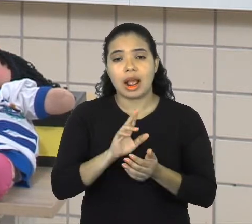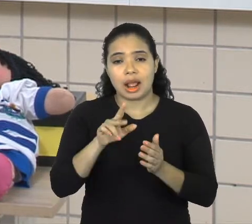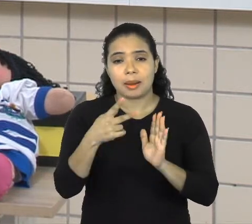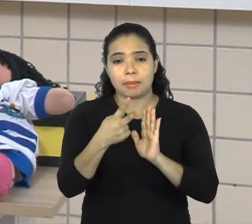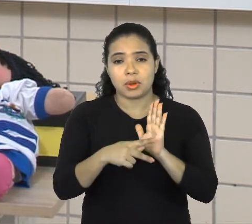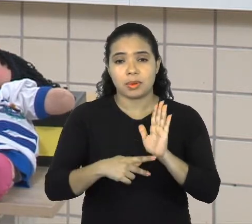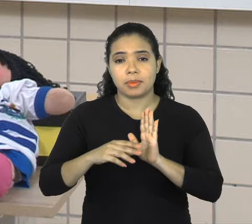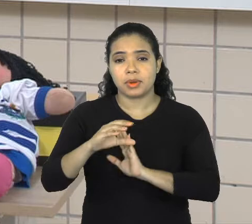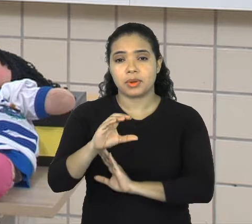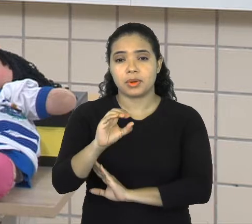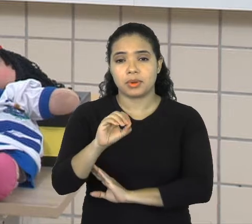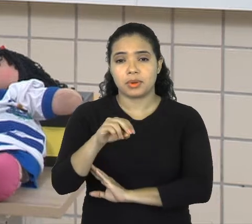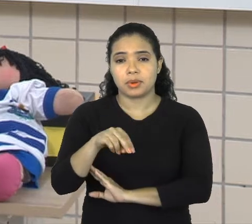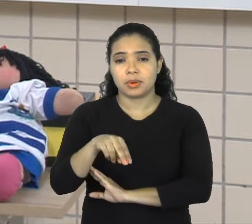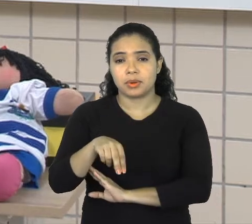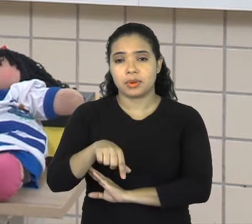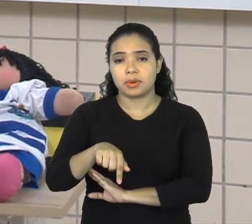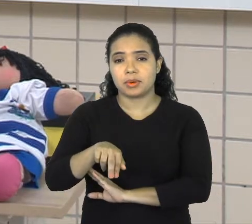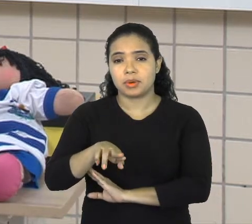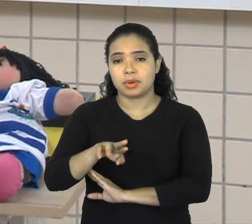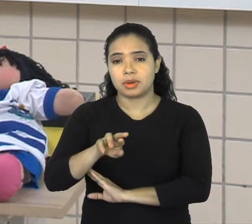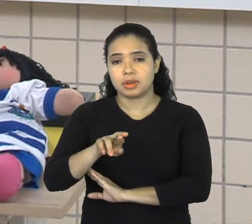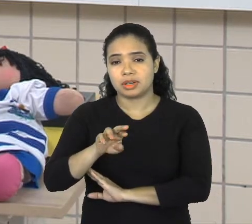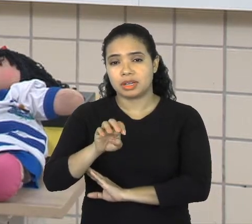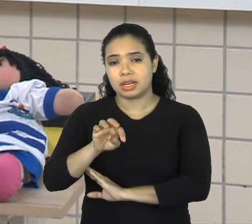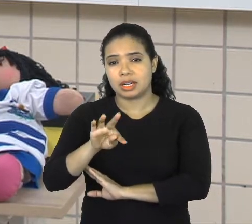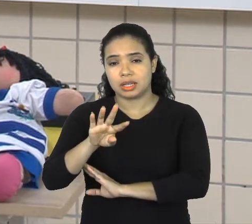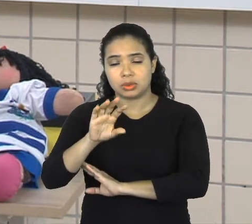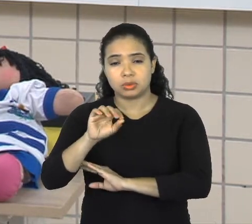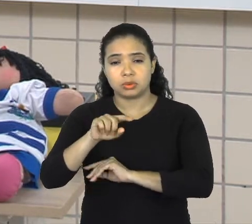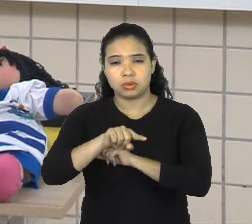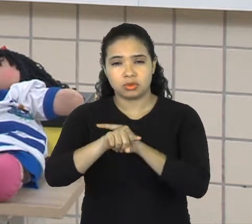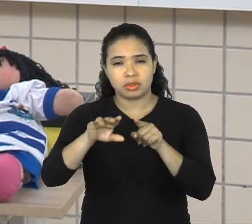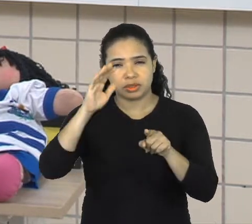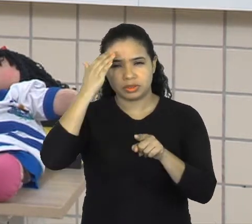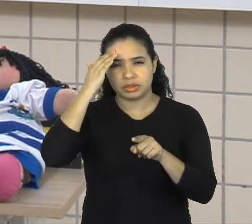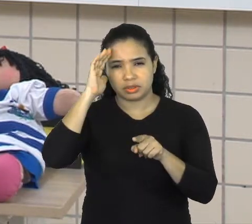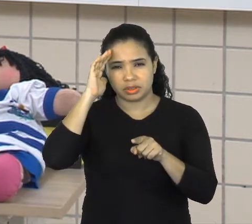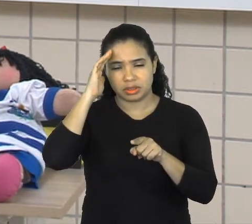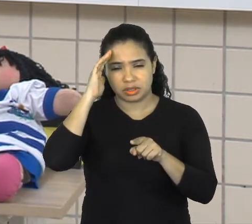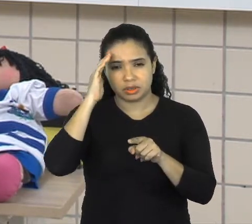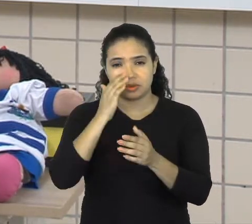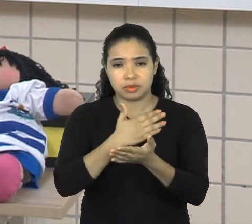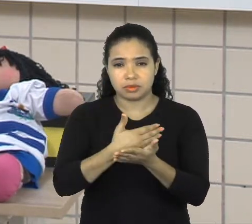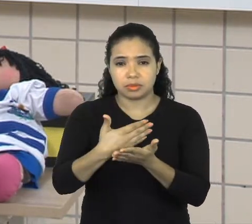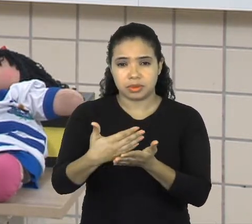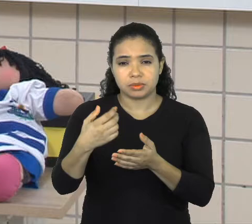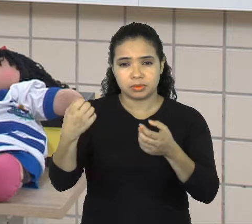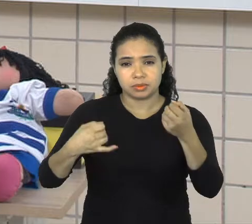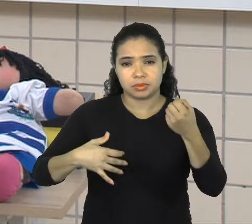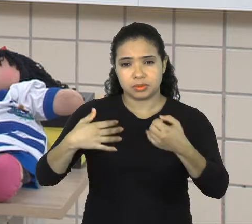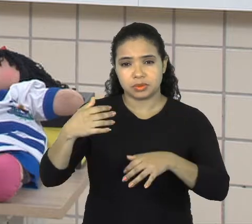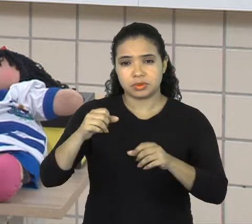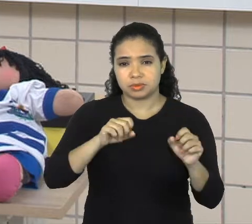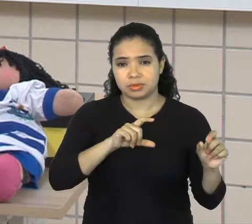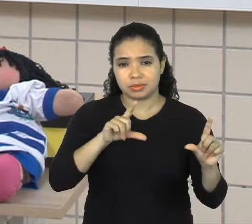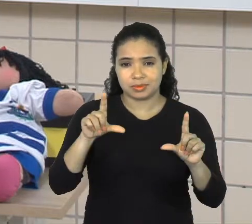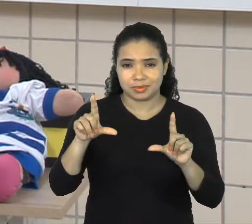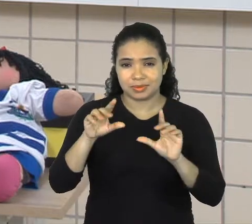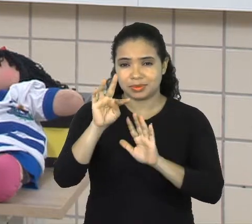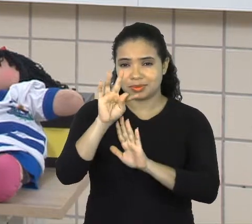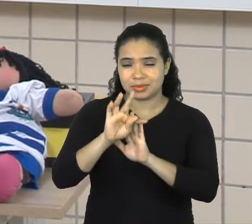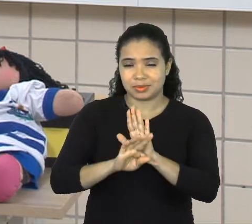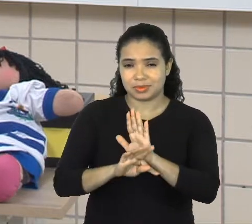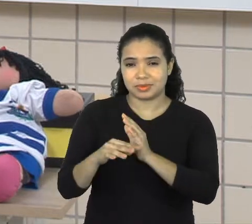certo? Por que visual? Por que concreto? Vocês vão entender quando vocês verem na tela o texto que nós